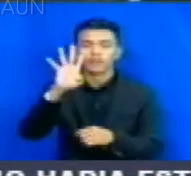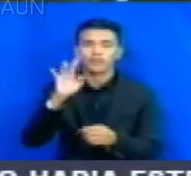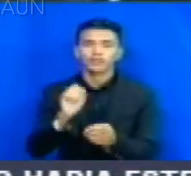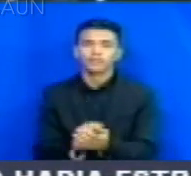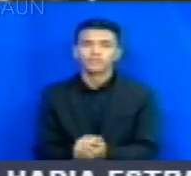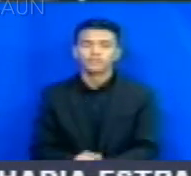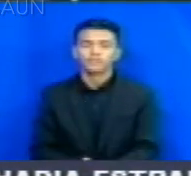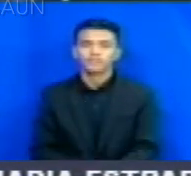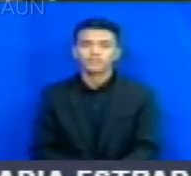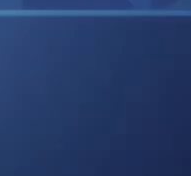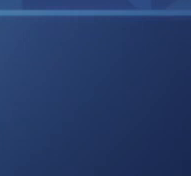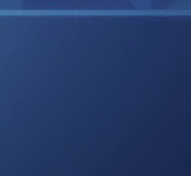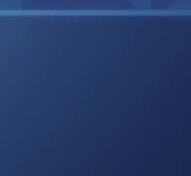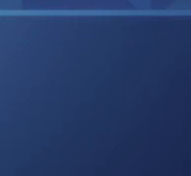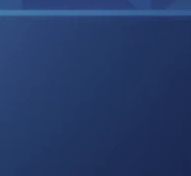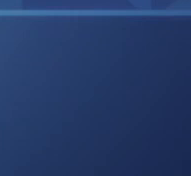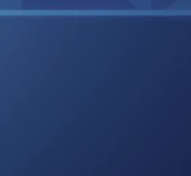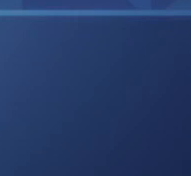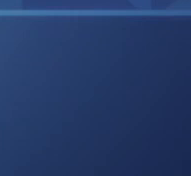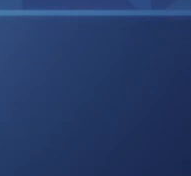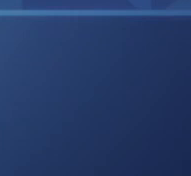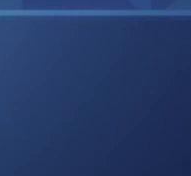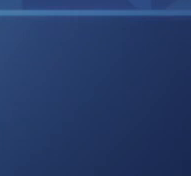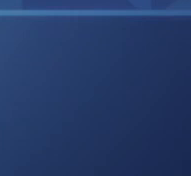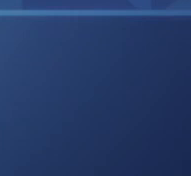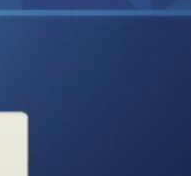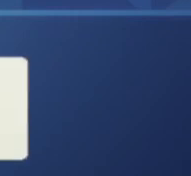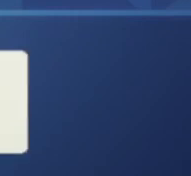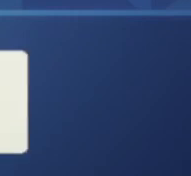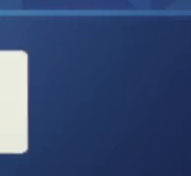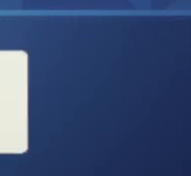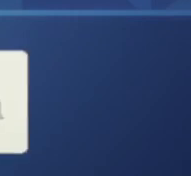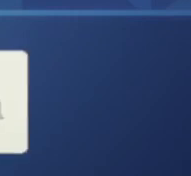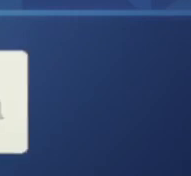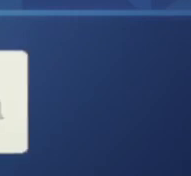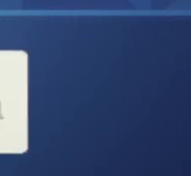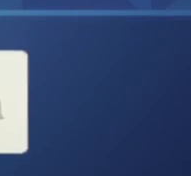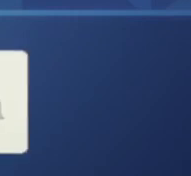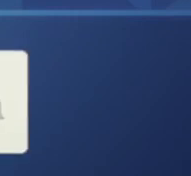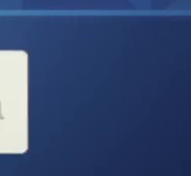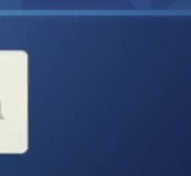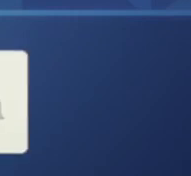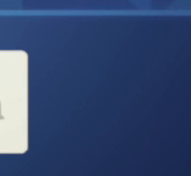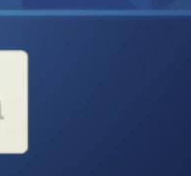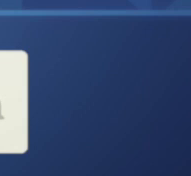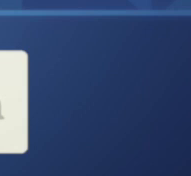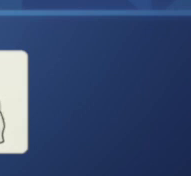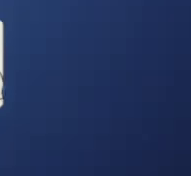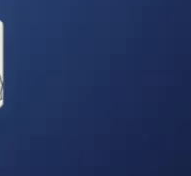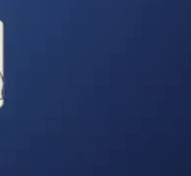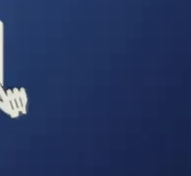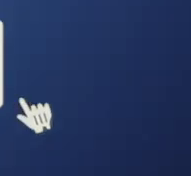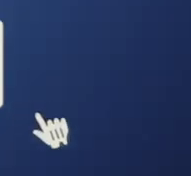Silva, RTTL. Hai, telespectadores, satu hetan informasi aktuais no faktuais ke talua